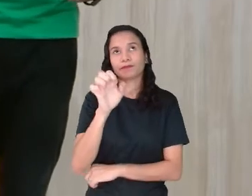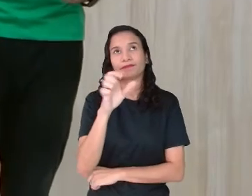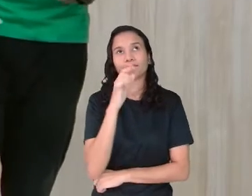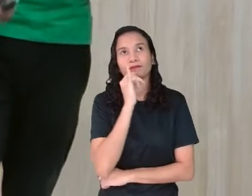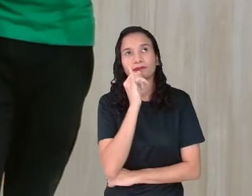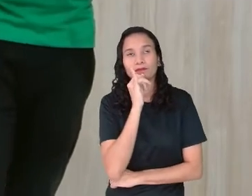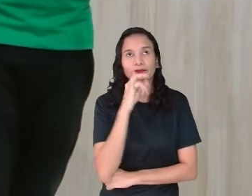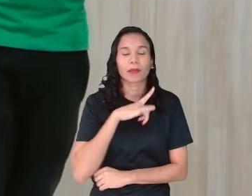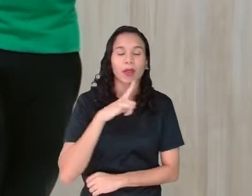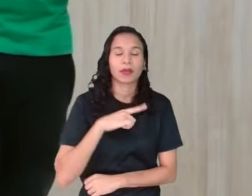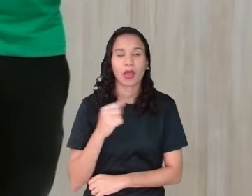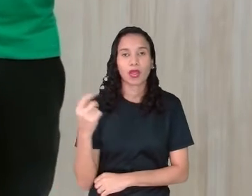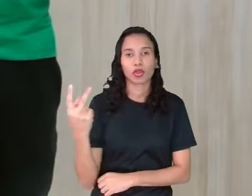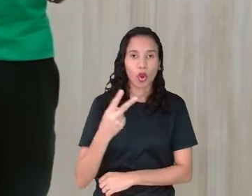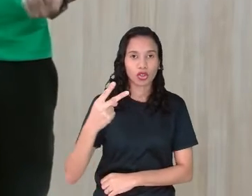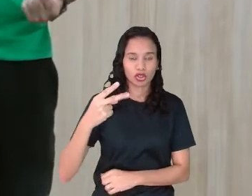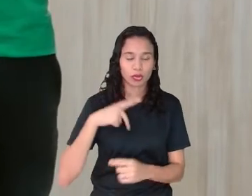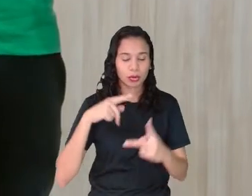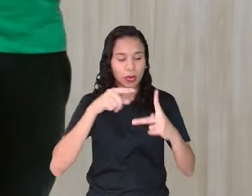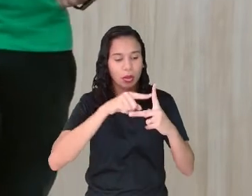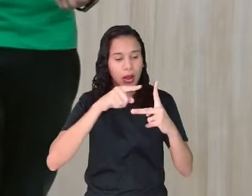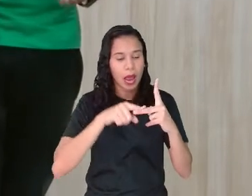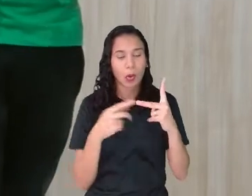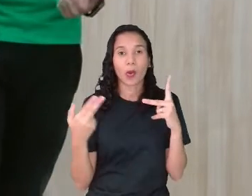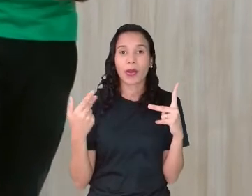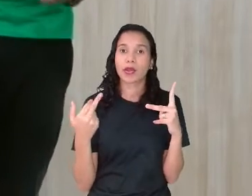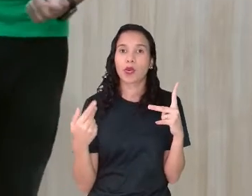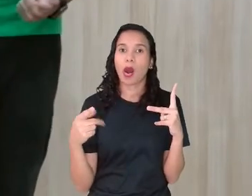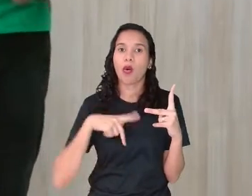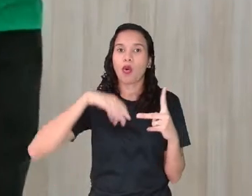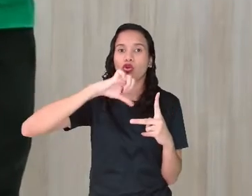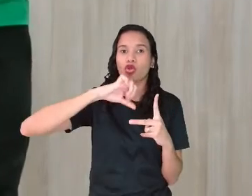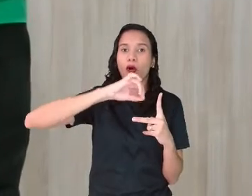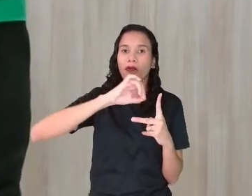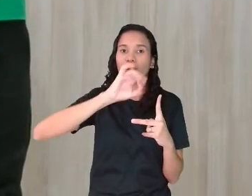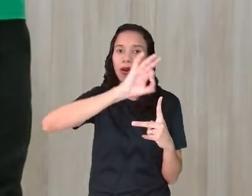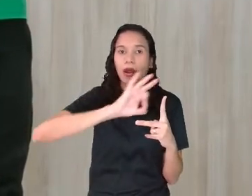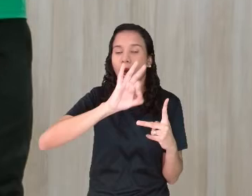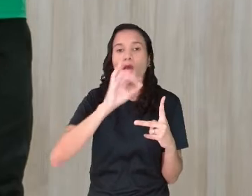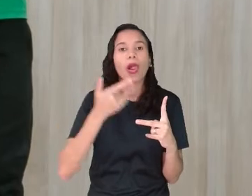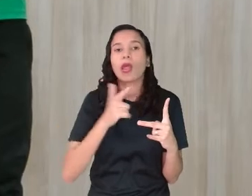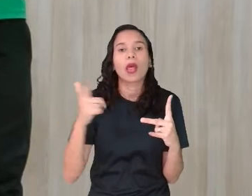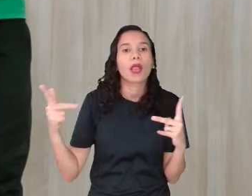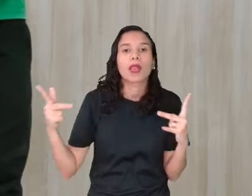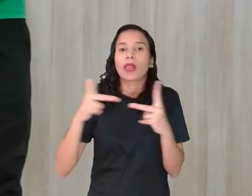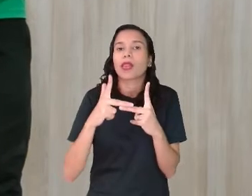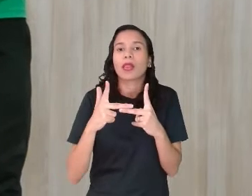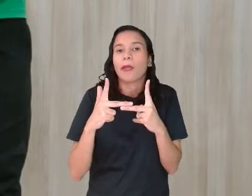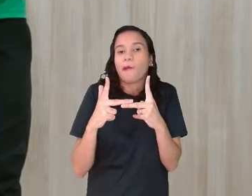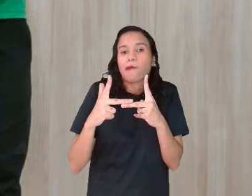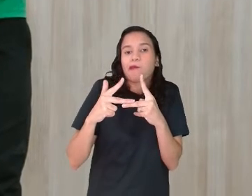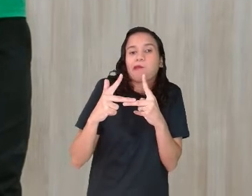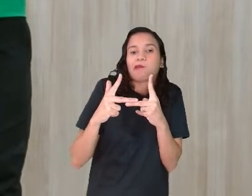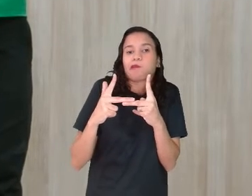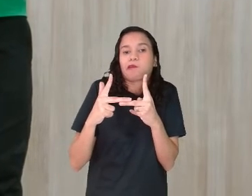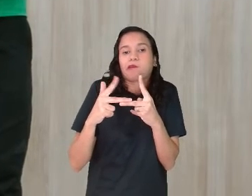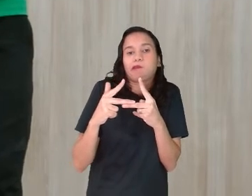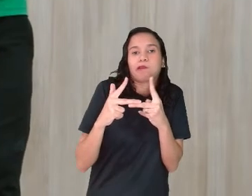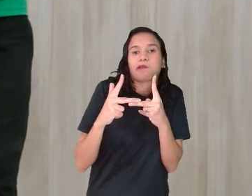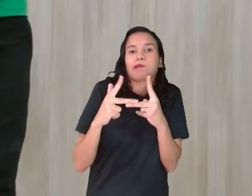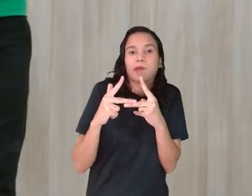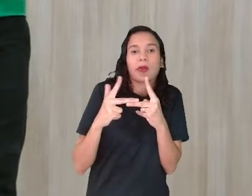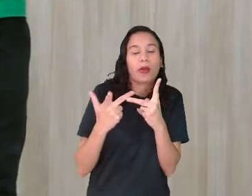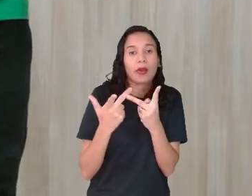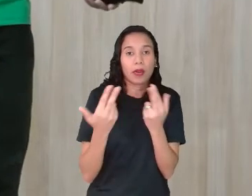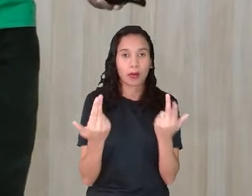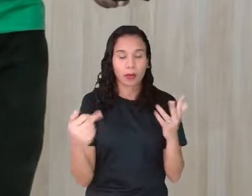exemplo, 2 ângulos em um triângulo iguais a 90 graus, eu não consigo fechar o terceiro lado. Mesma coisa se eu